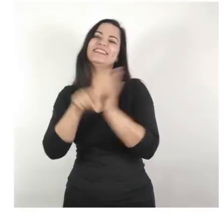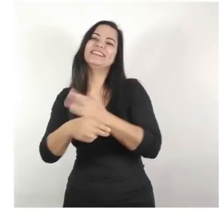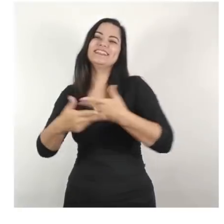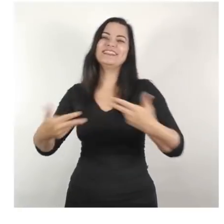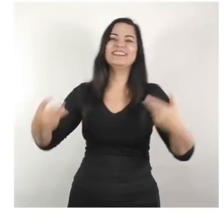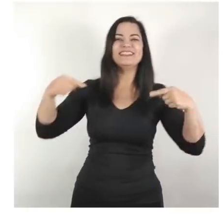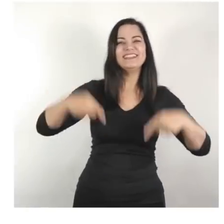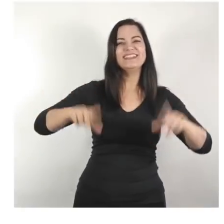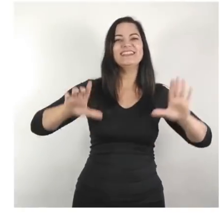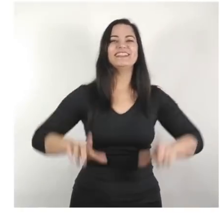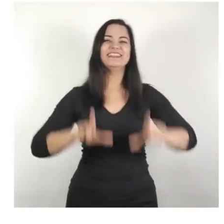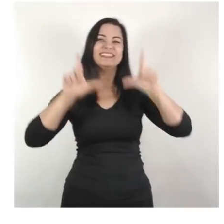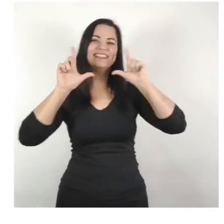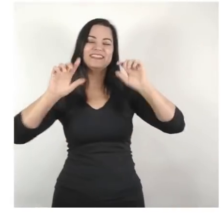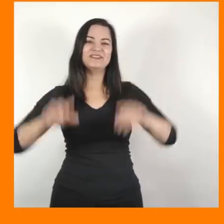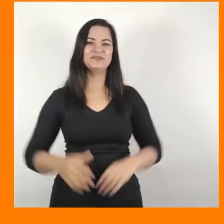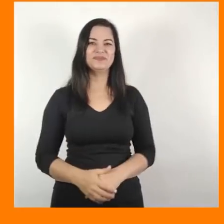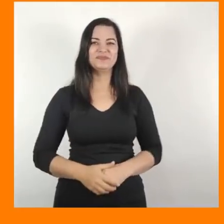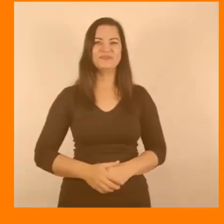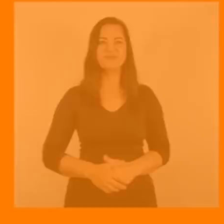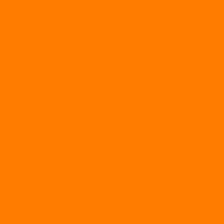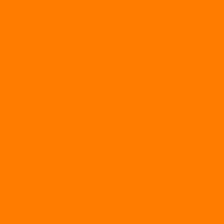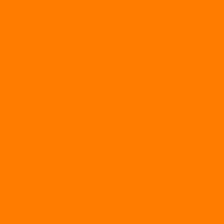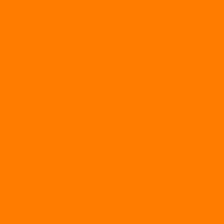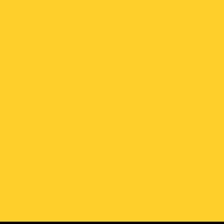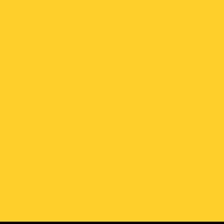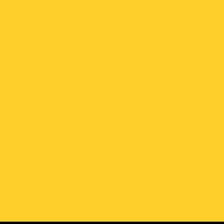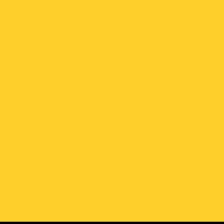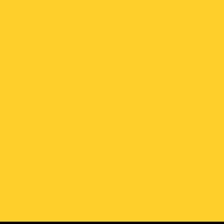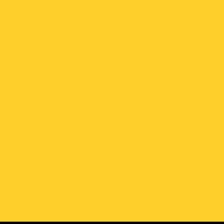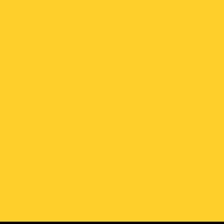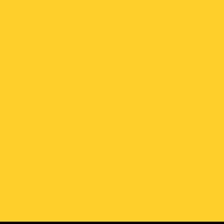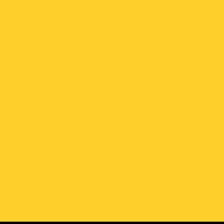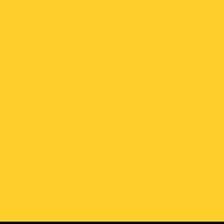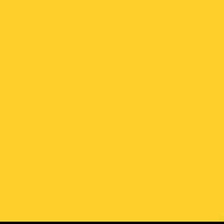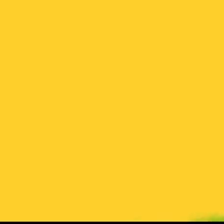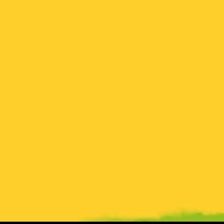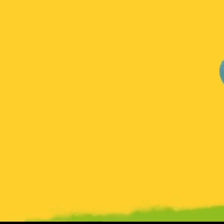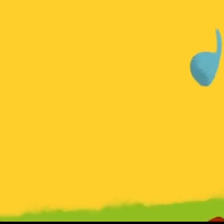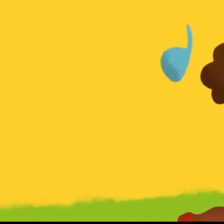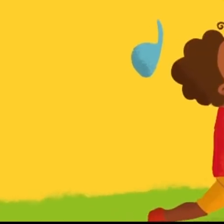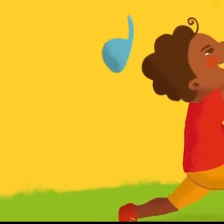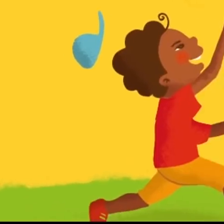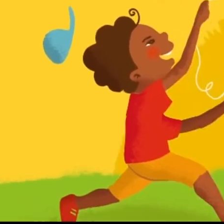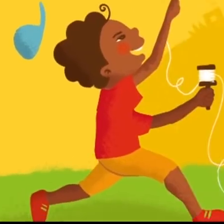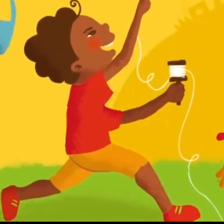que é pergunta a Luna faz. Esse é